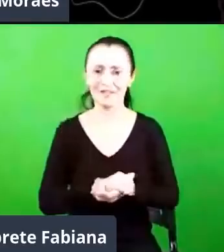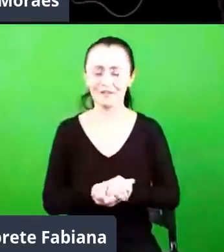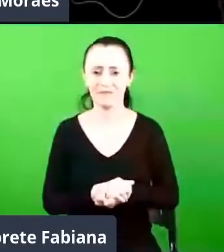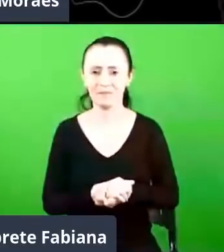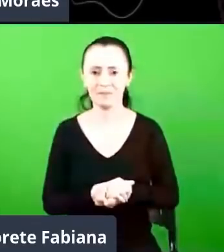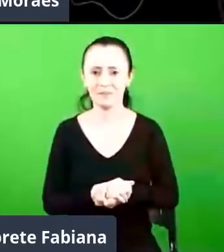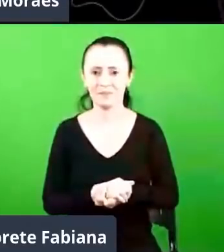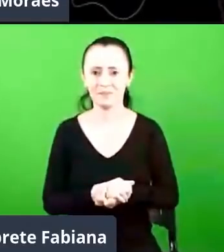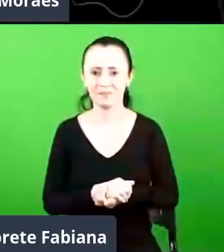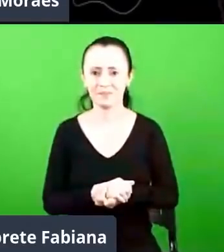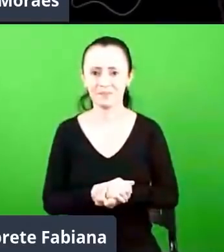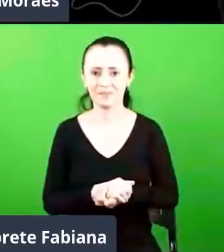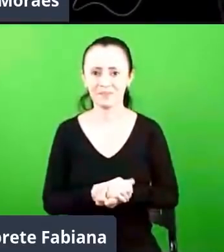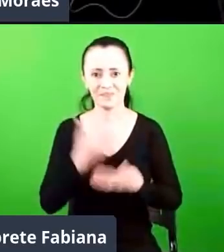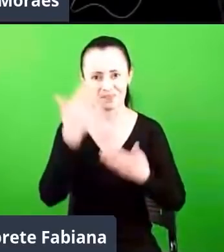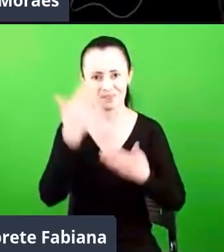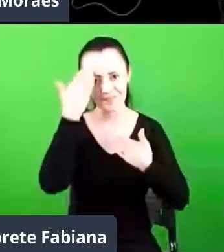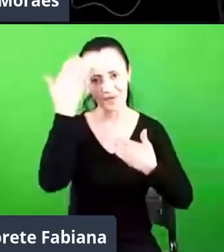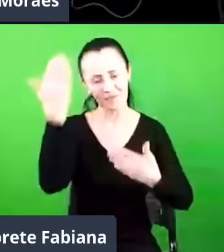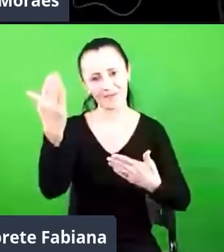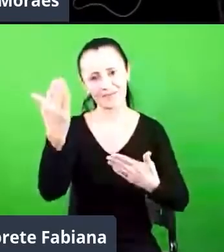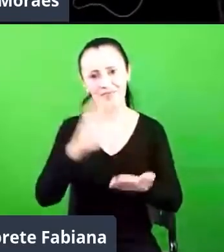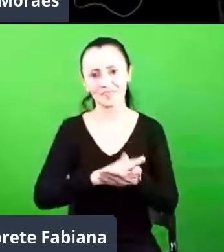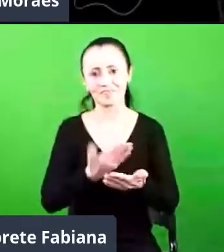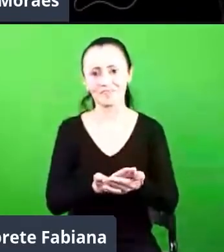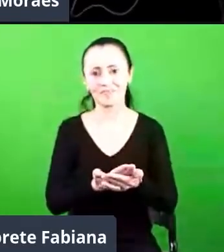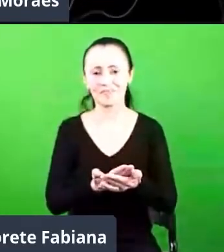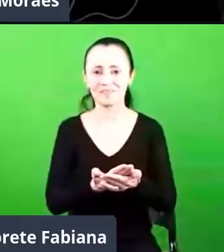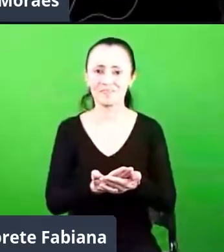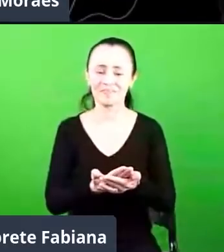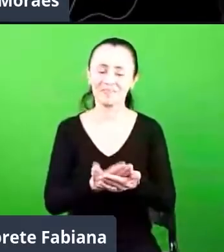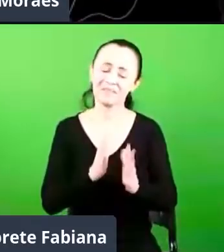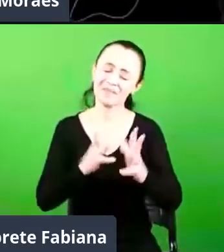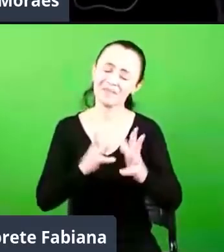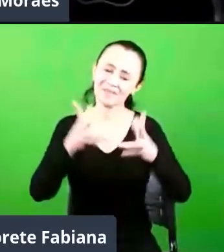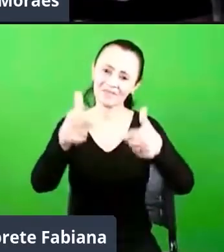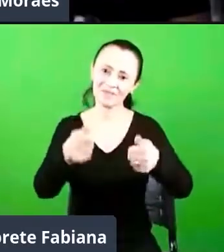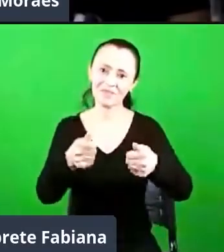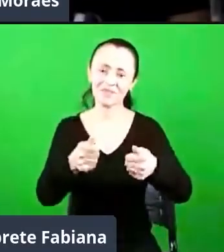Obrigada, Fabiana. Obrigada a todos. Tá? Até a próxima.